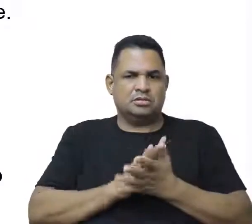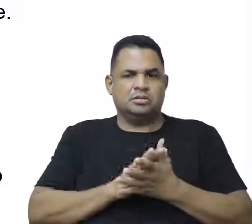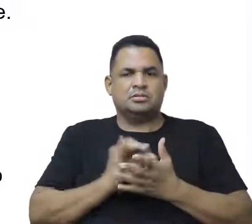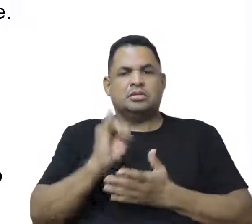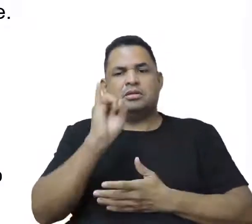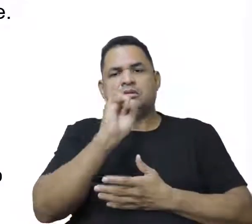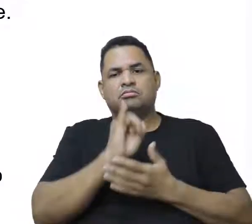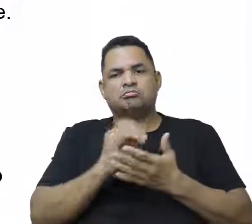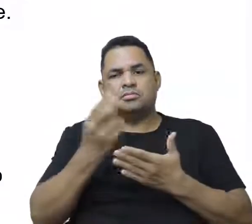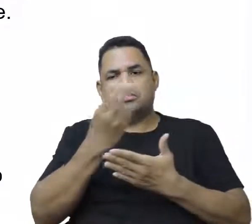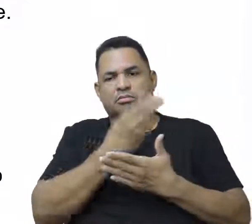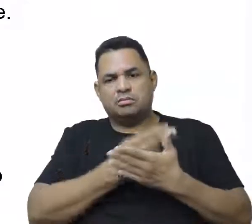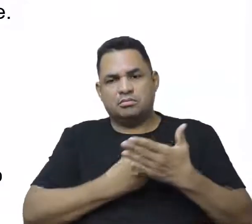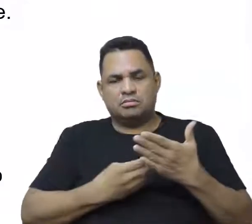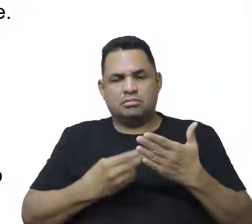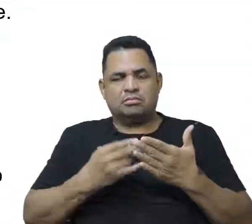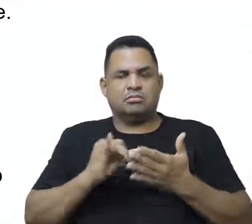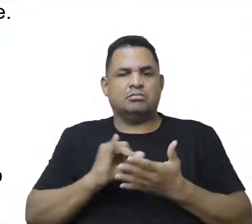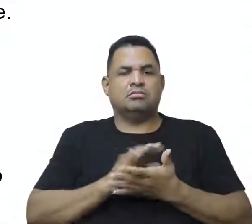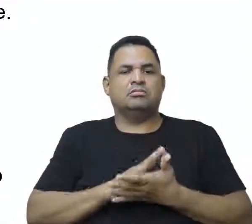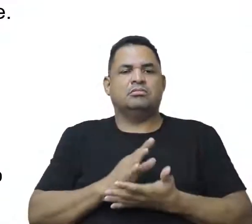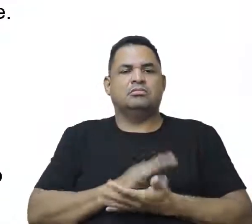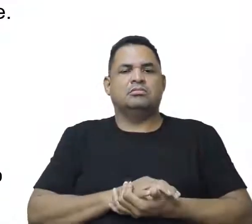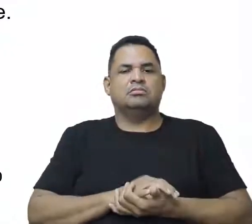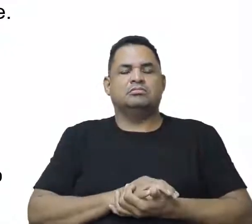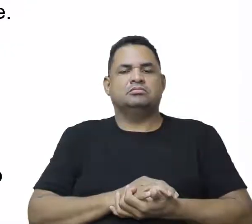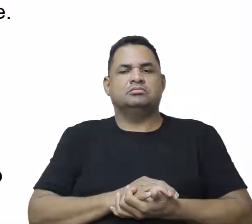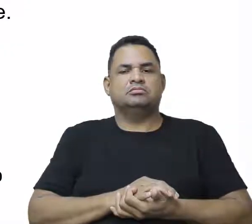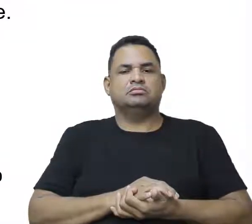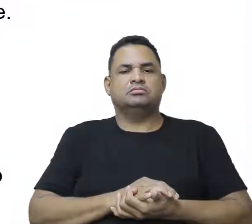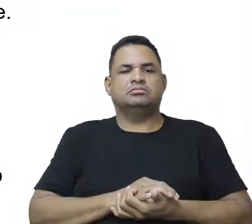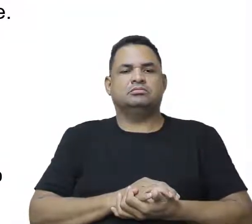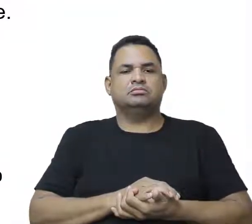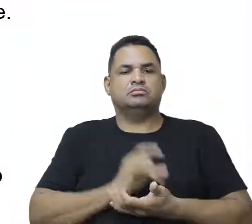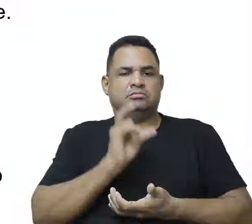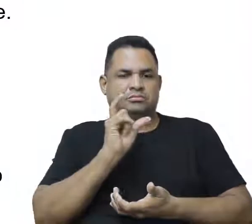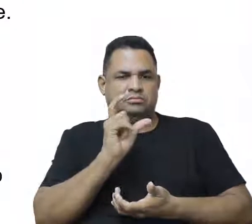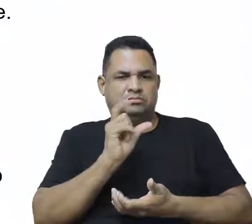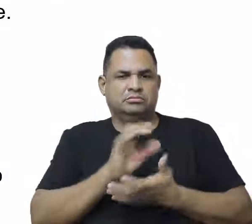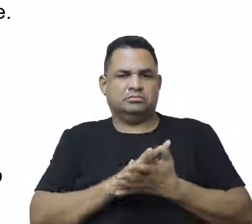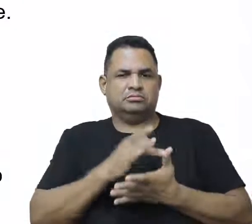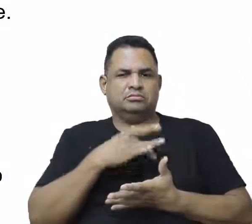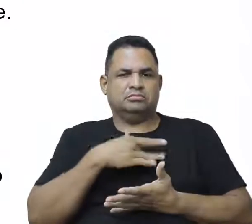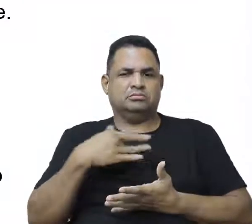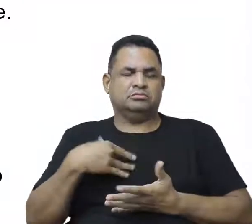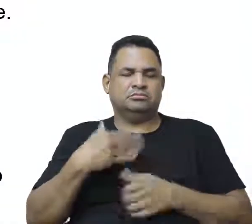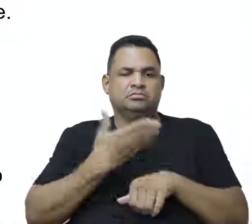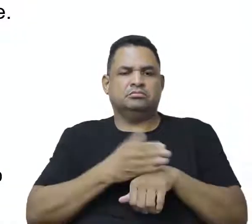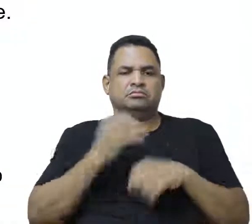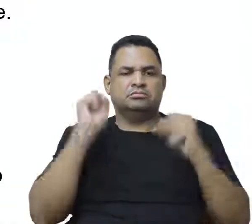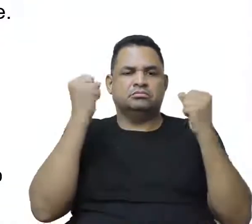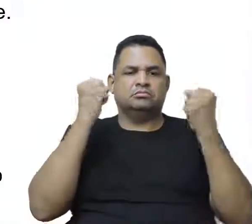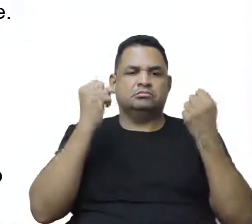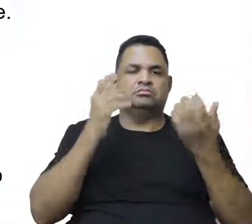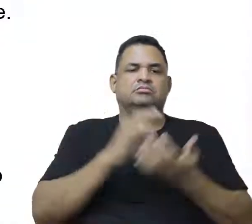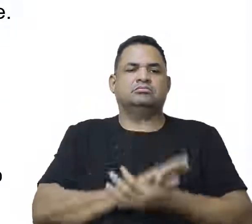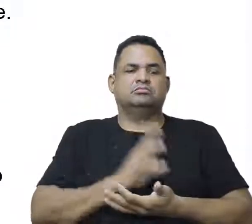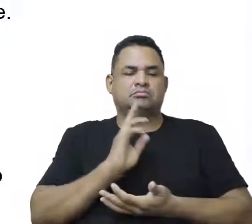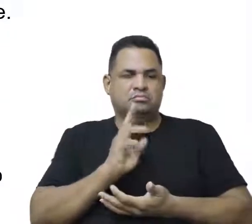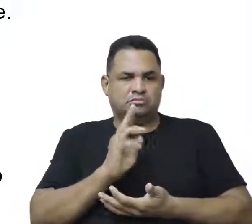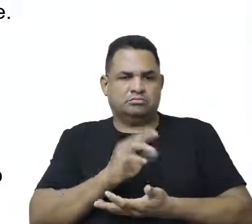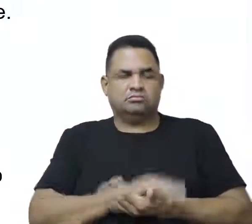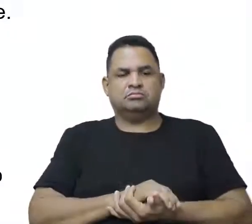tem ilustração, correto, profa? Certinho. As palavras-chave são saúde e prática do exercício